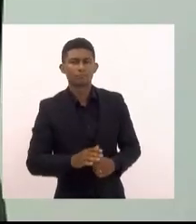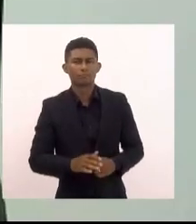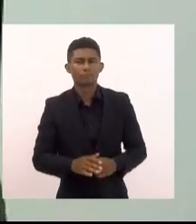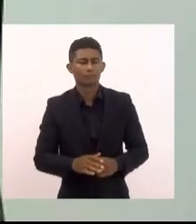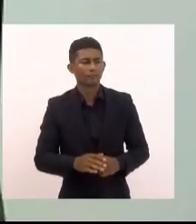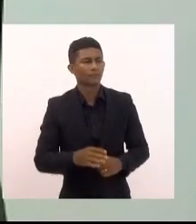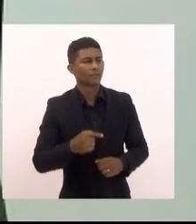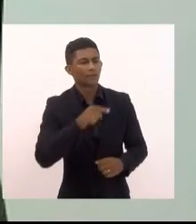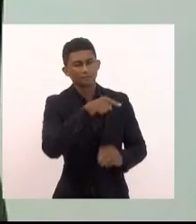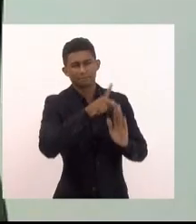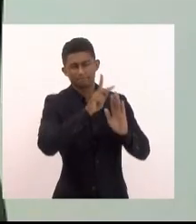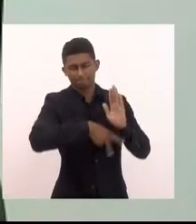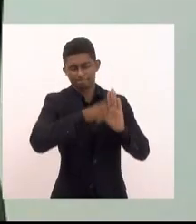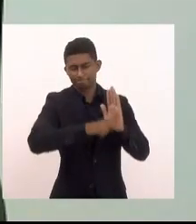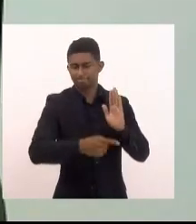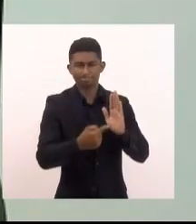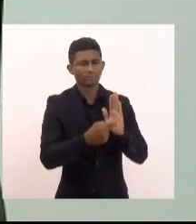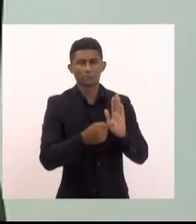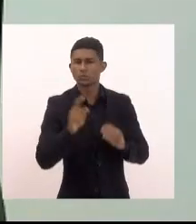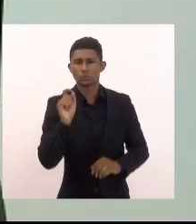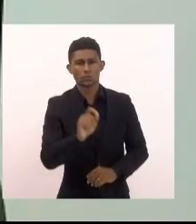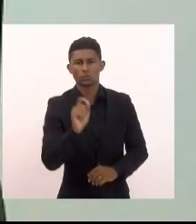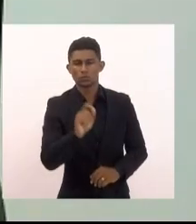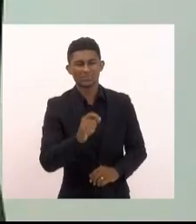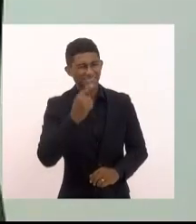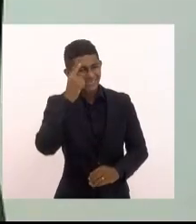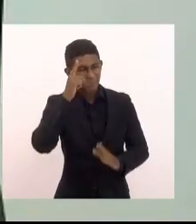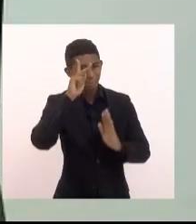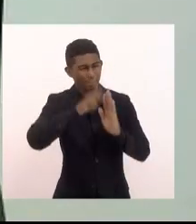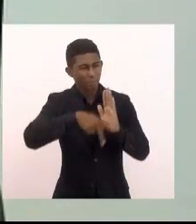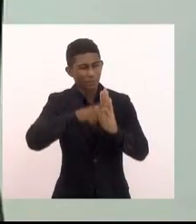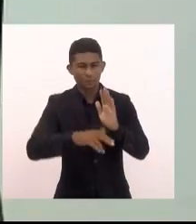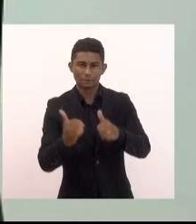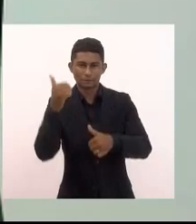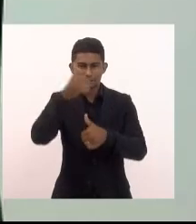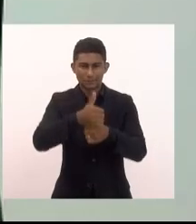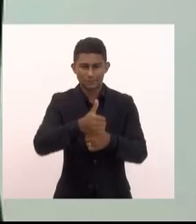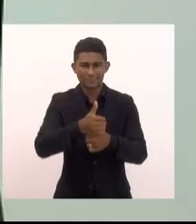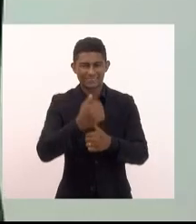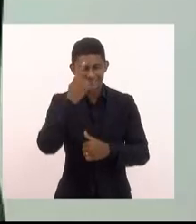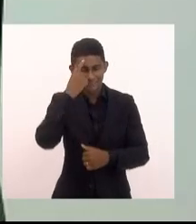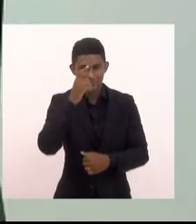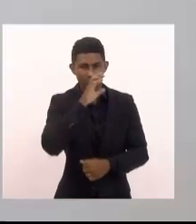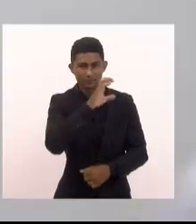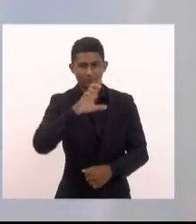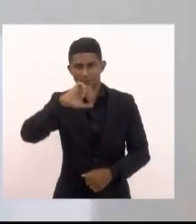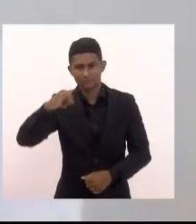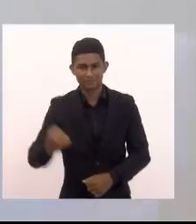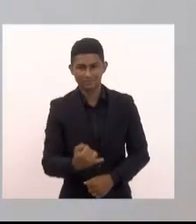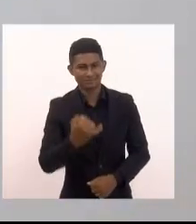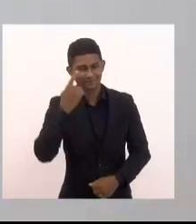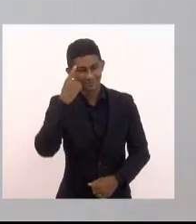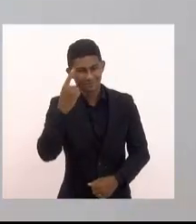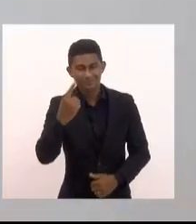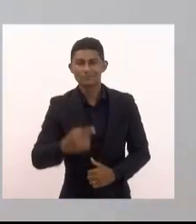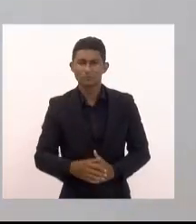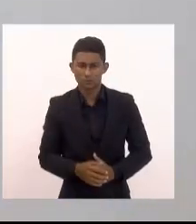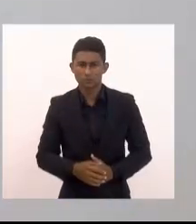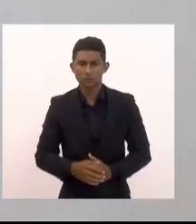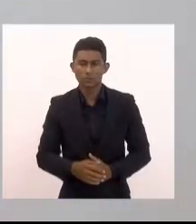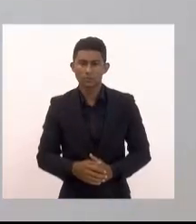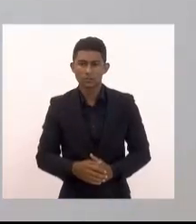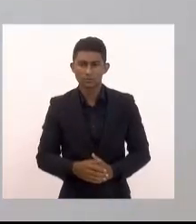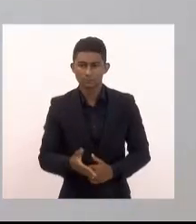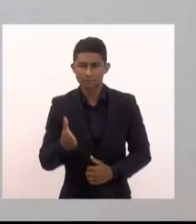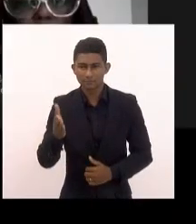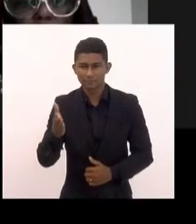o projeto é que no substitutivo da CCJ, queria chamar a atenção do